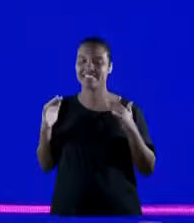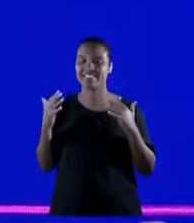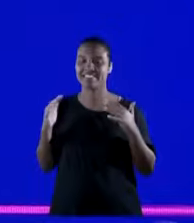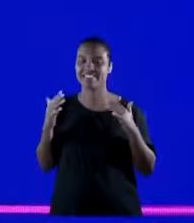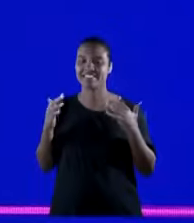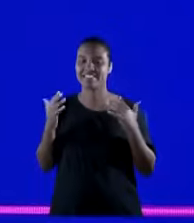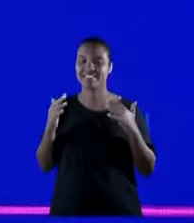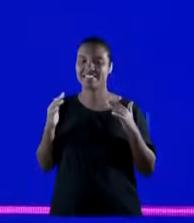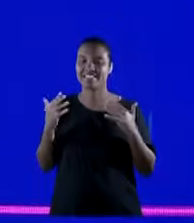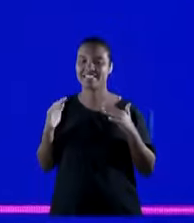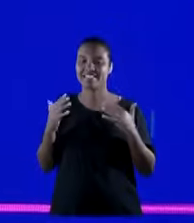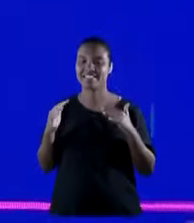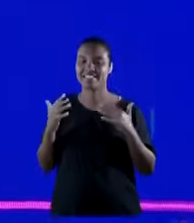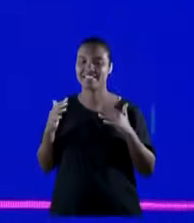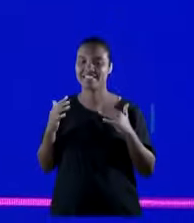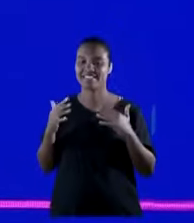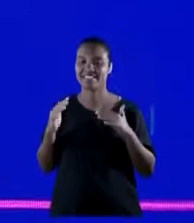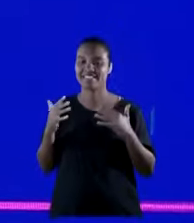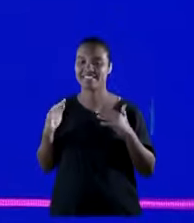Ah.